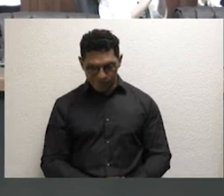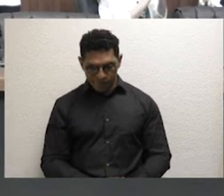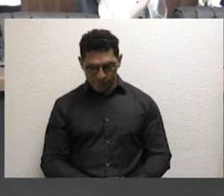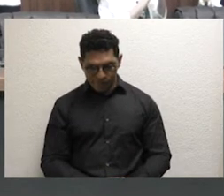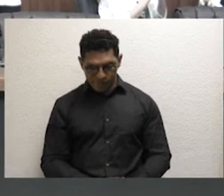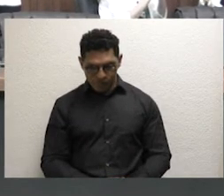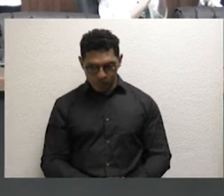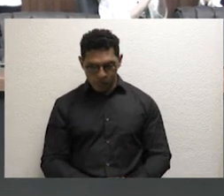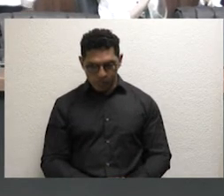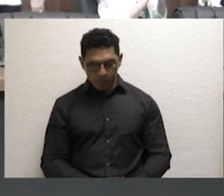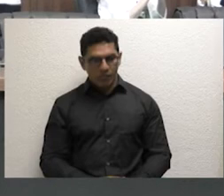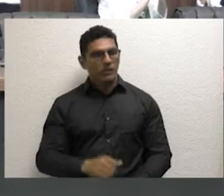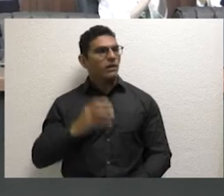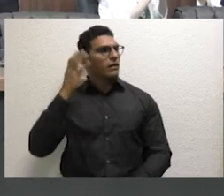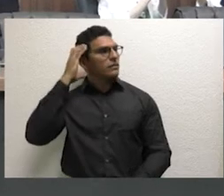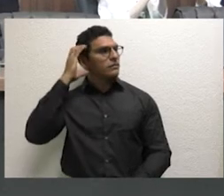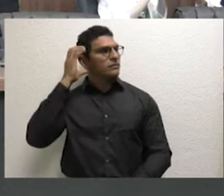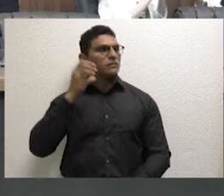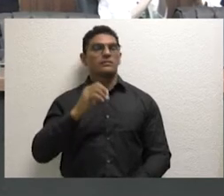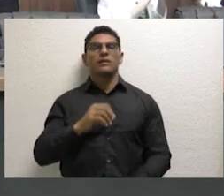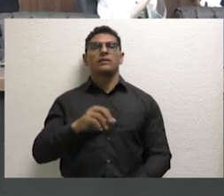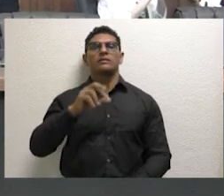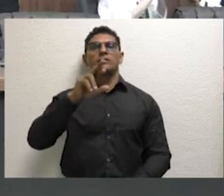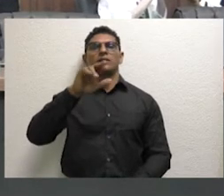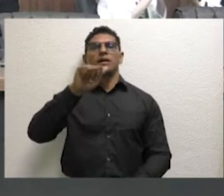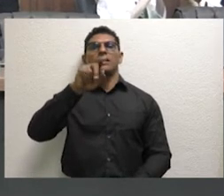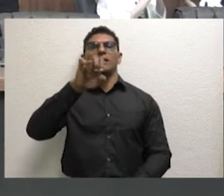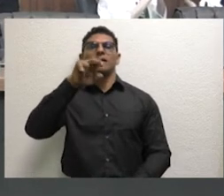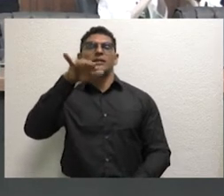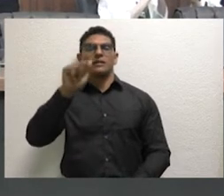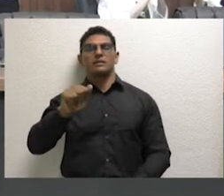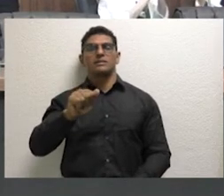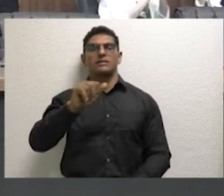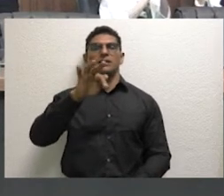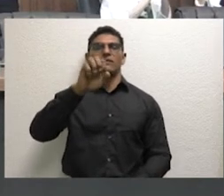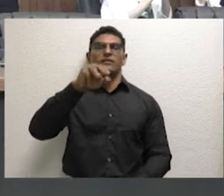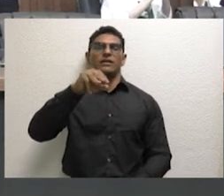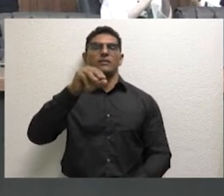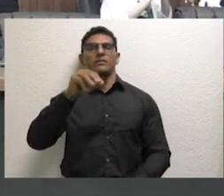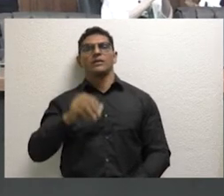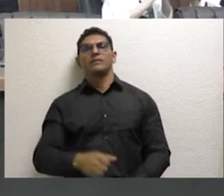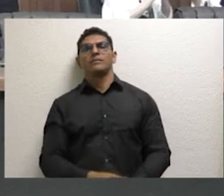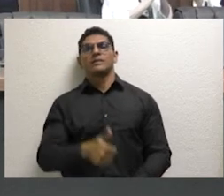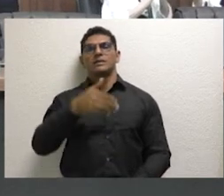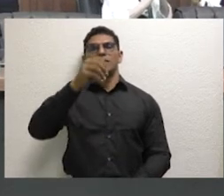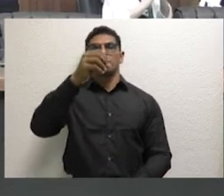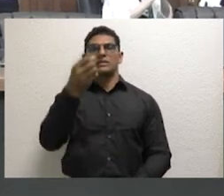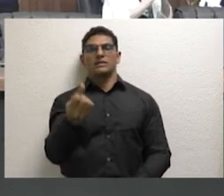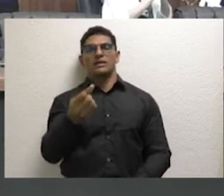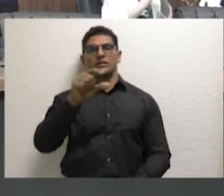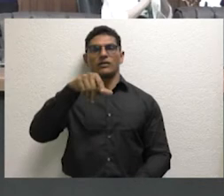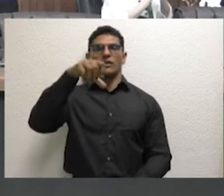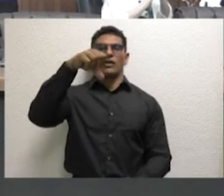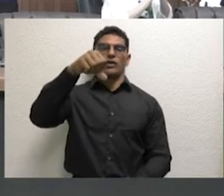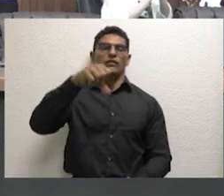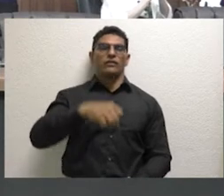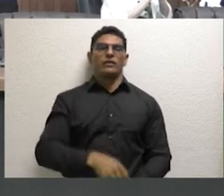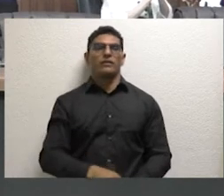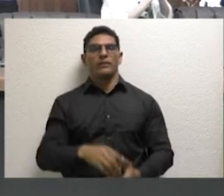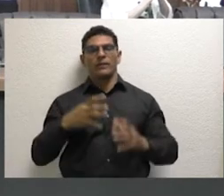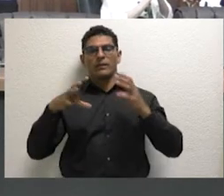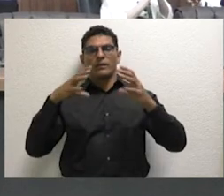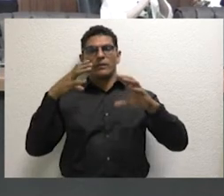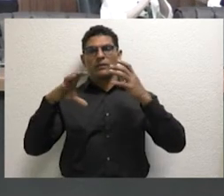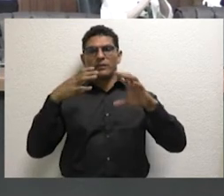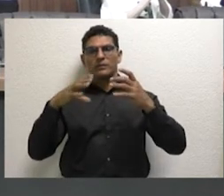ouça a rádio Alem Senado FM 106,9 MHz música e informação